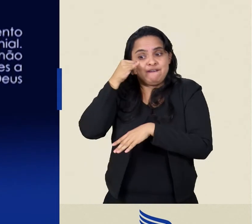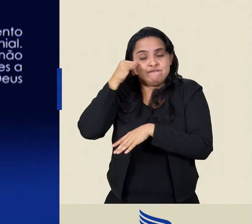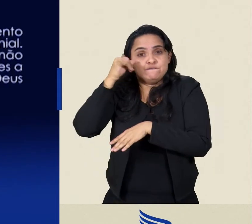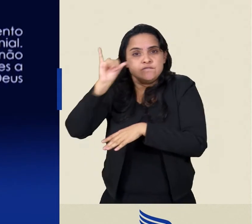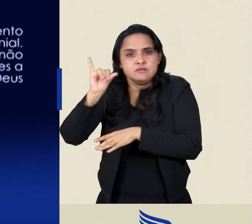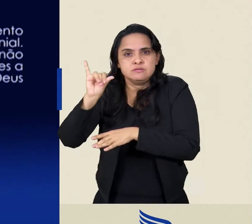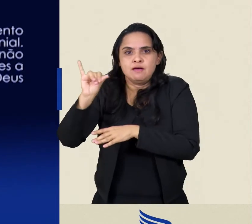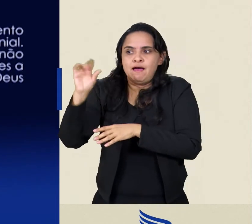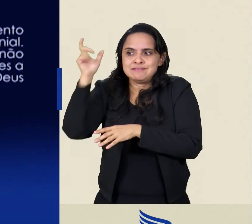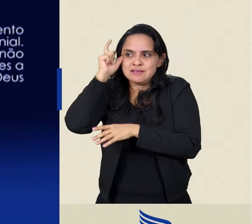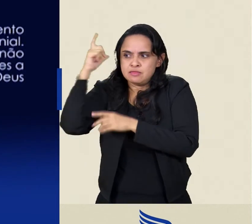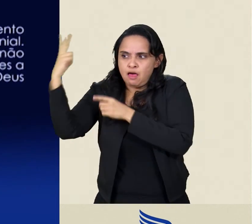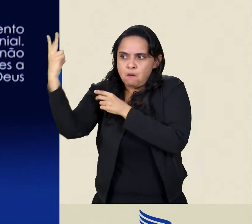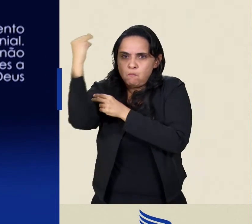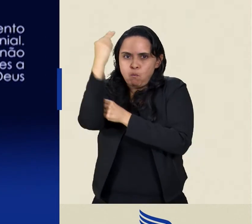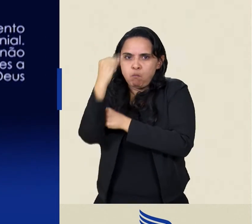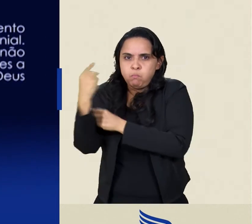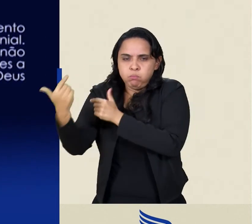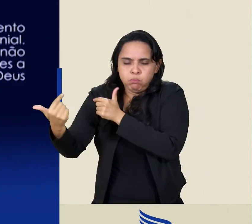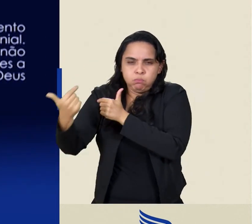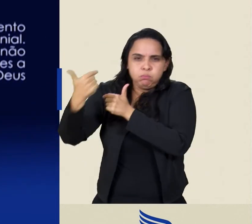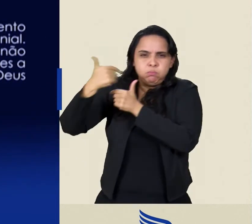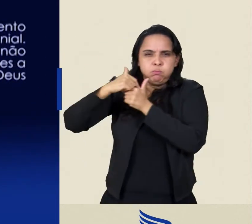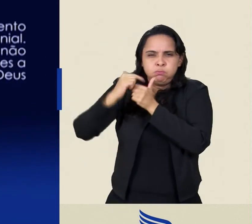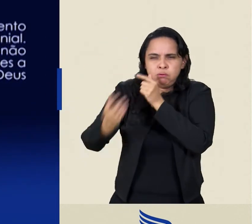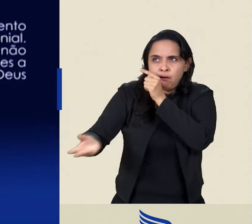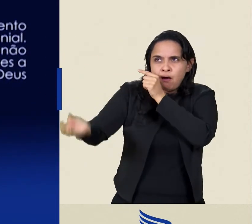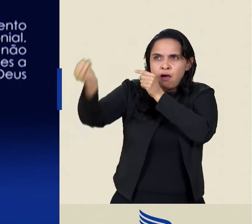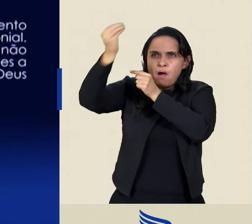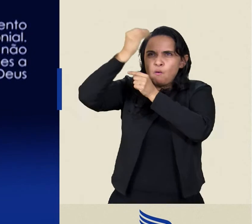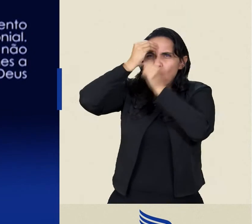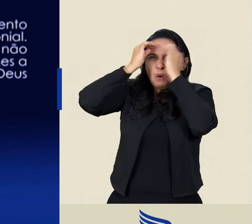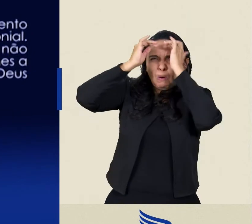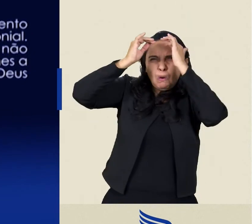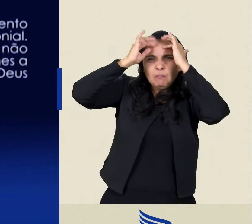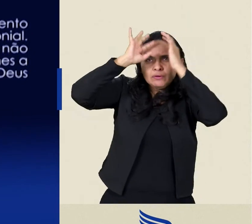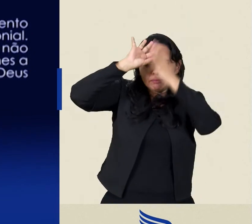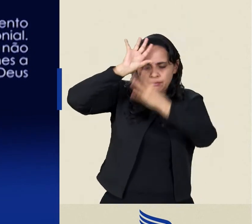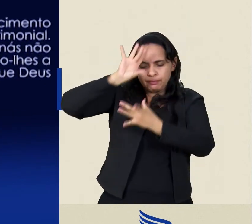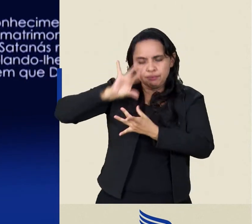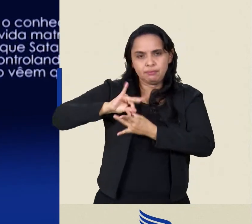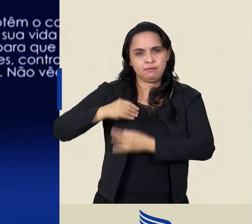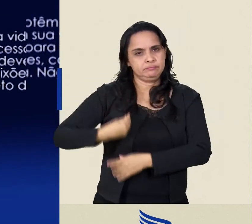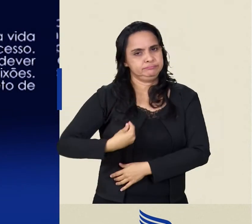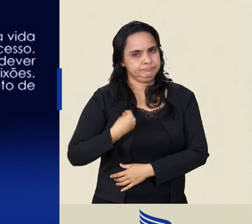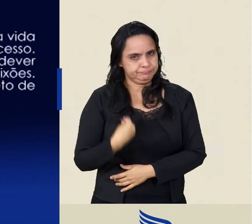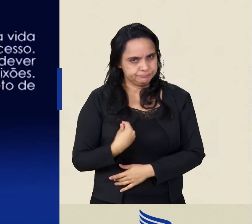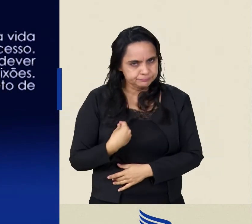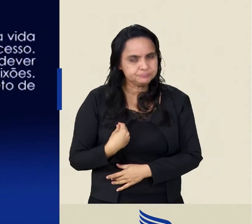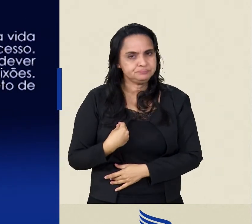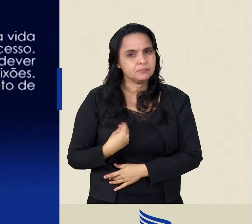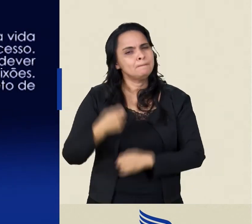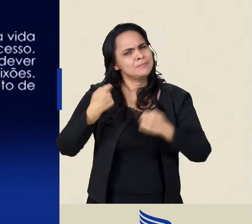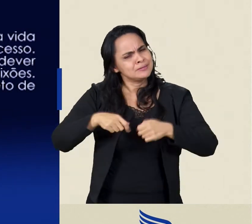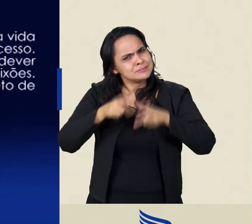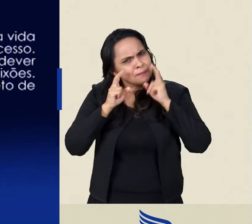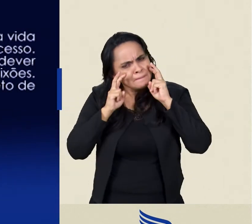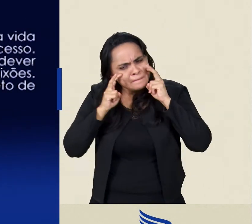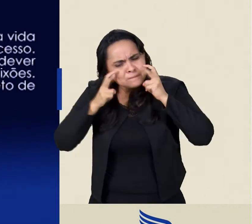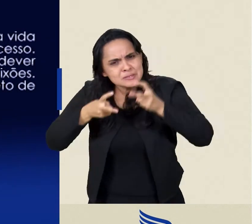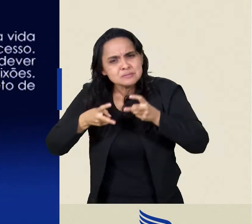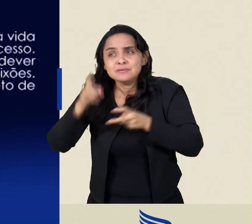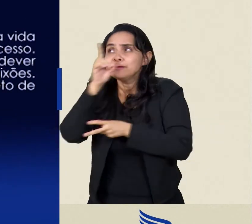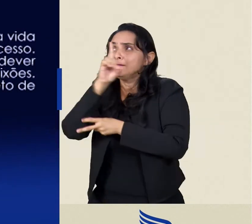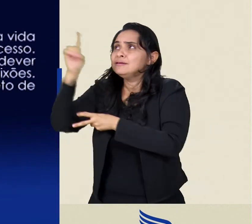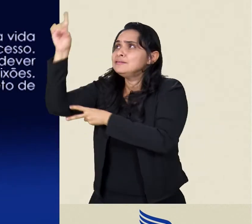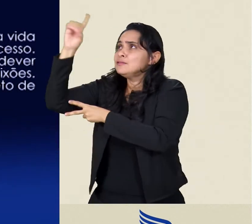se aproveite deles, controlando-lhes a mente e a vida. Não veem que Deus requer que eles controlem sua